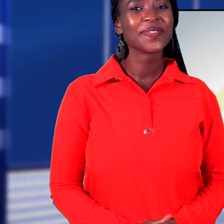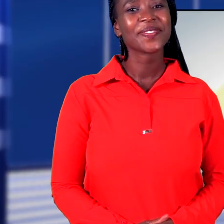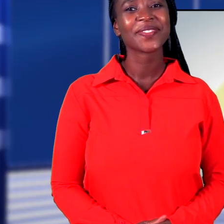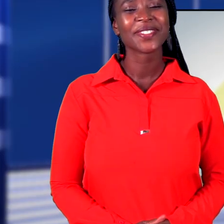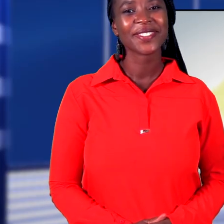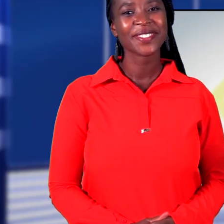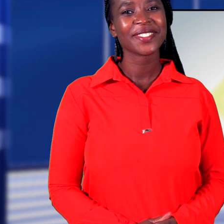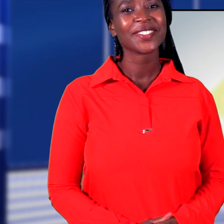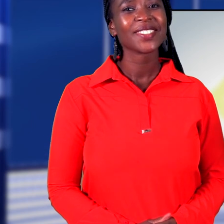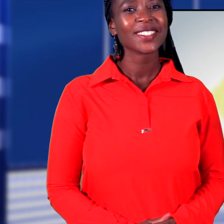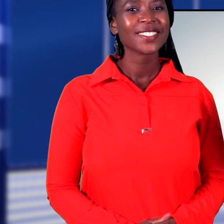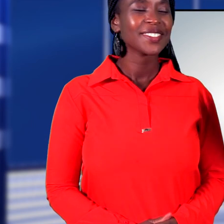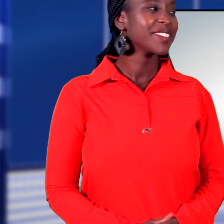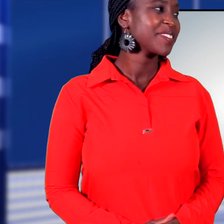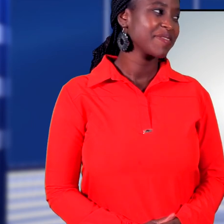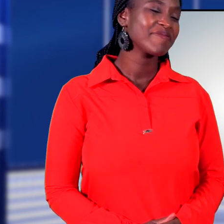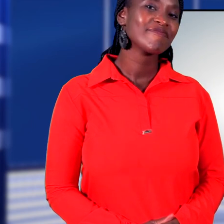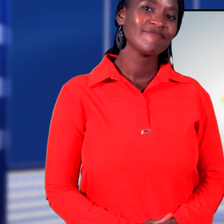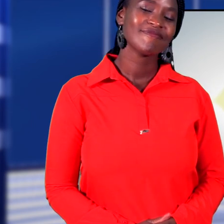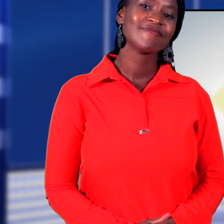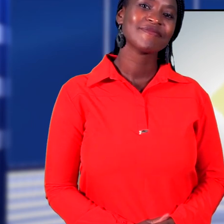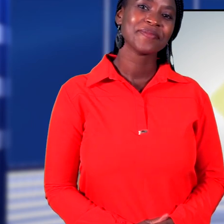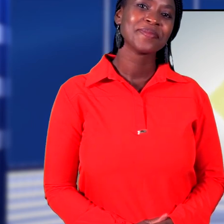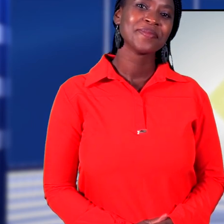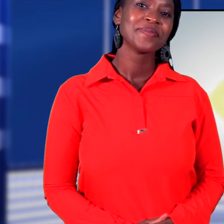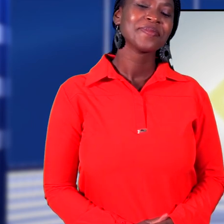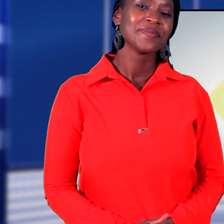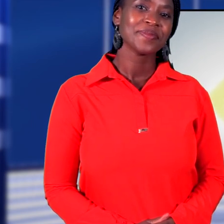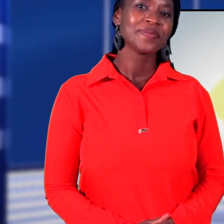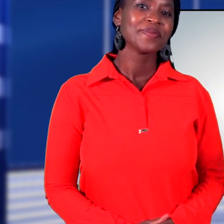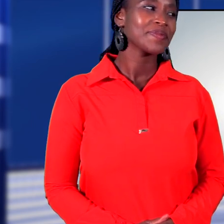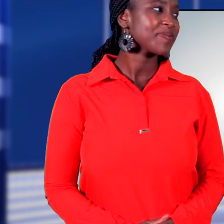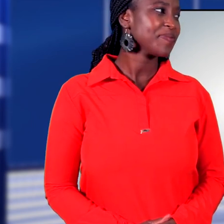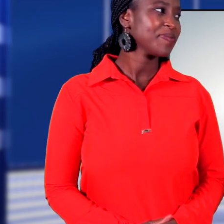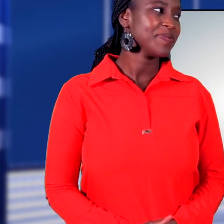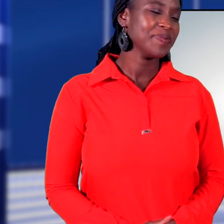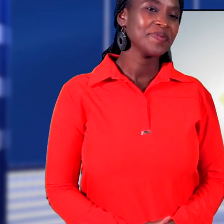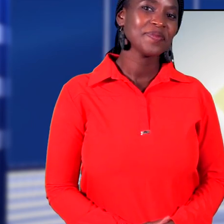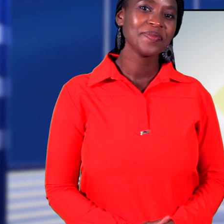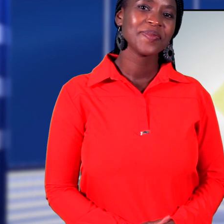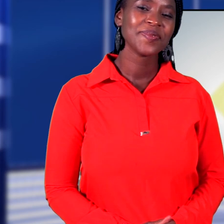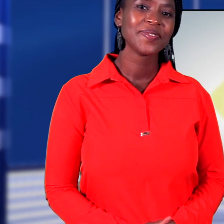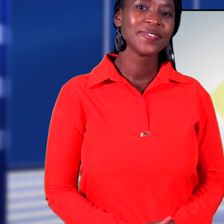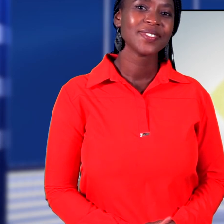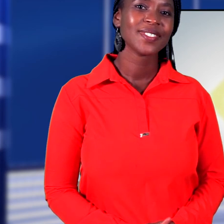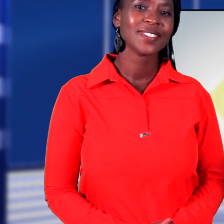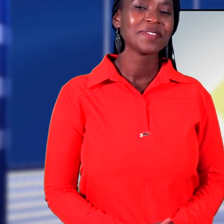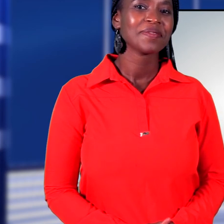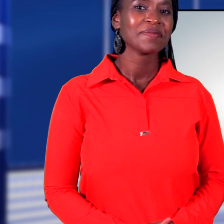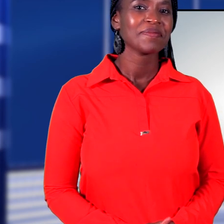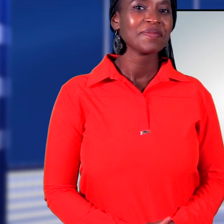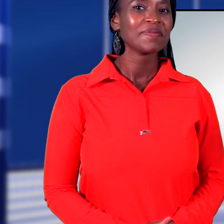Estas foram as últimas imagens do programa da TV Surdo de hoje. Daqui a